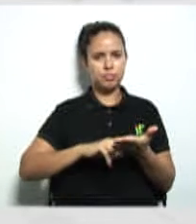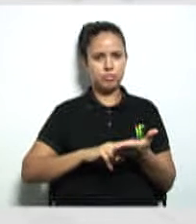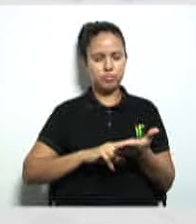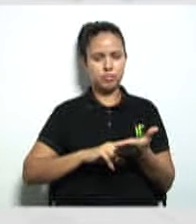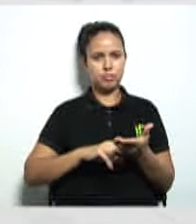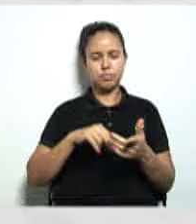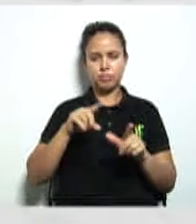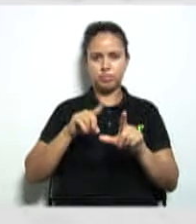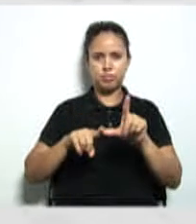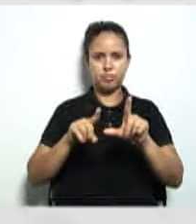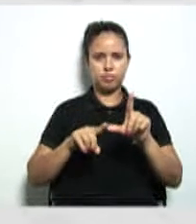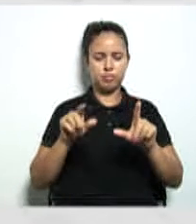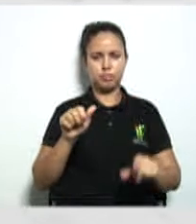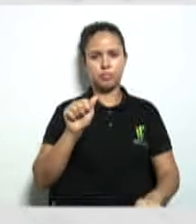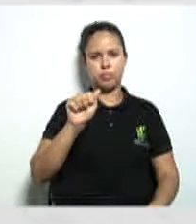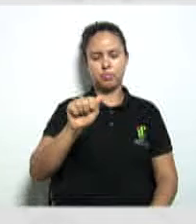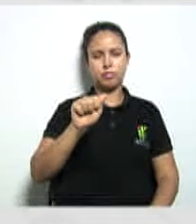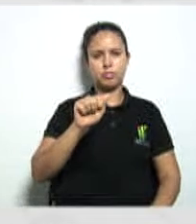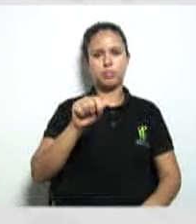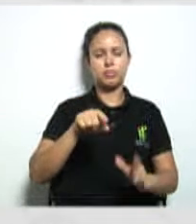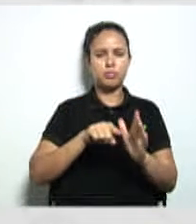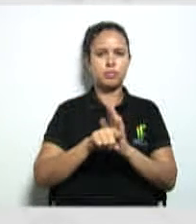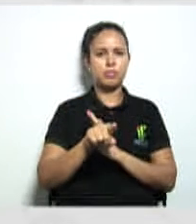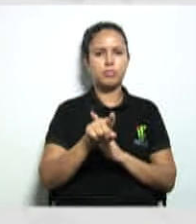A faz a seguinte pergunta.